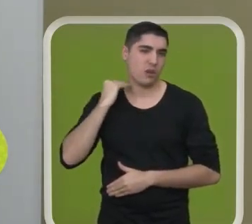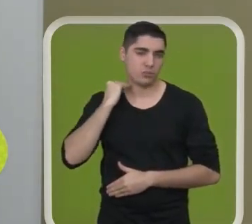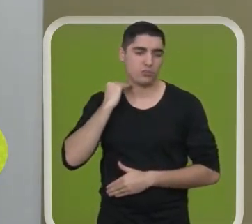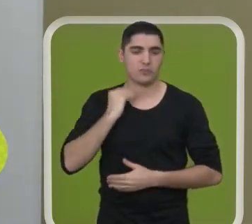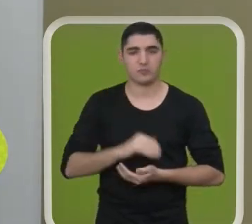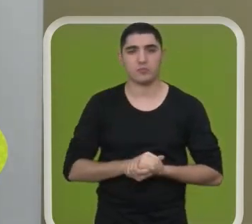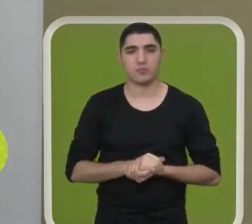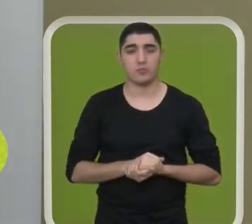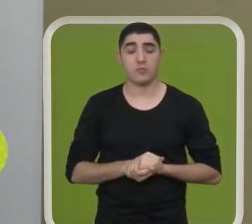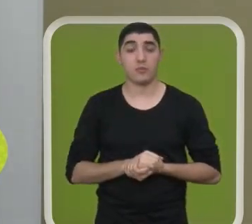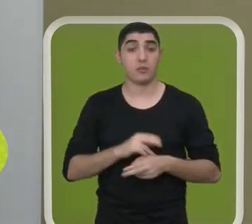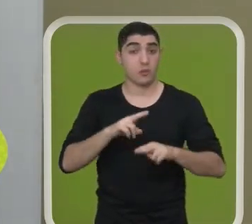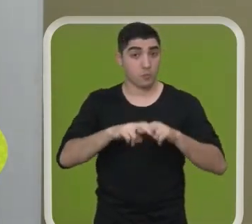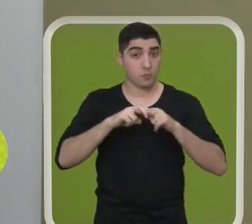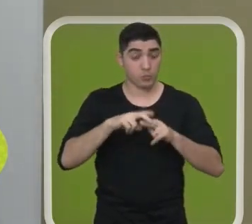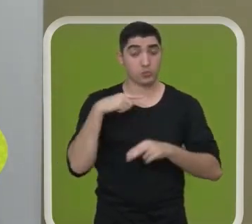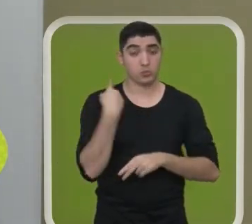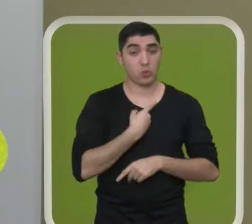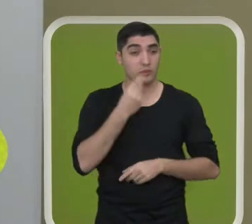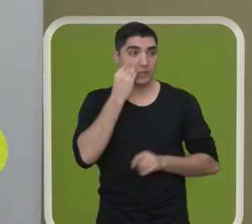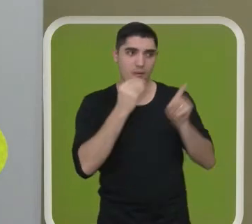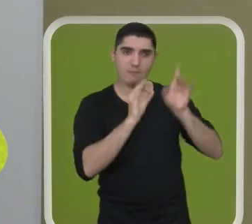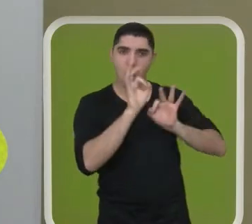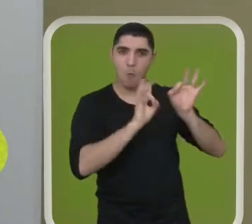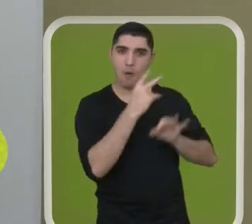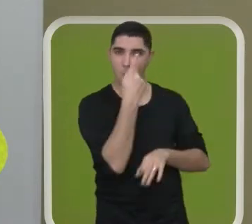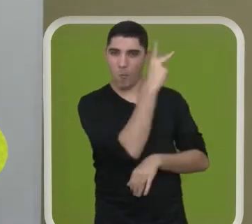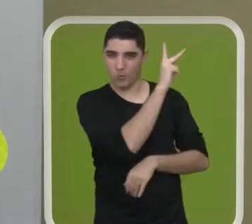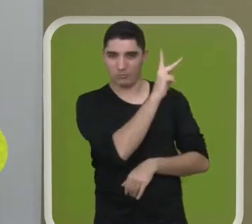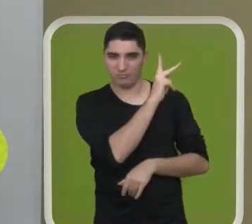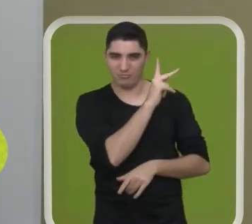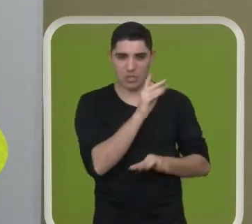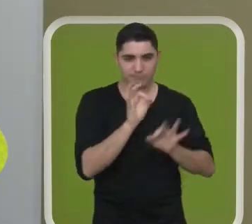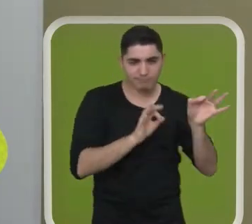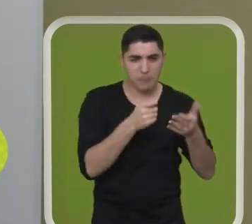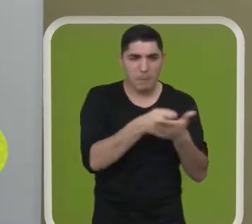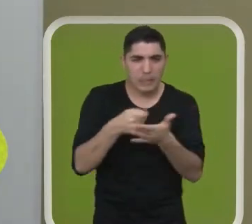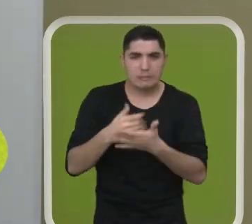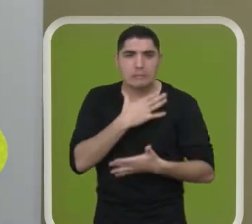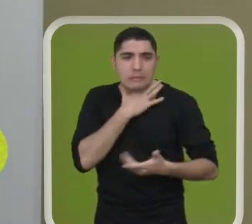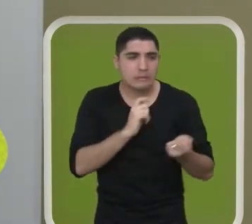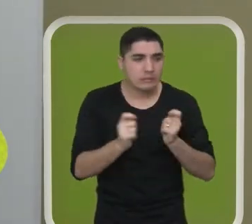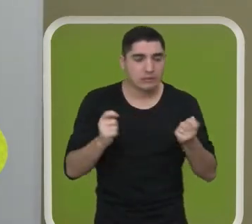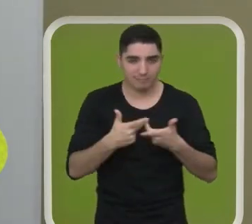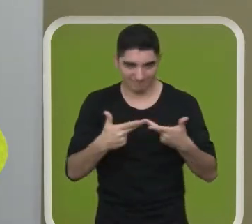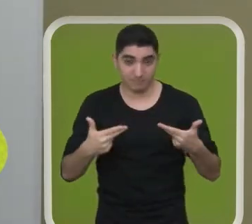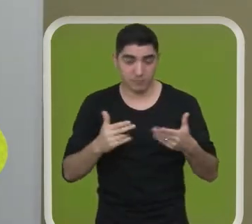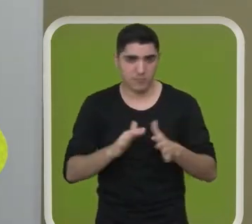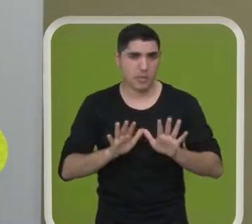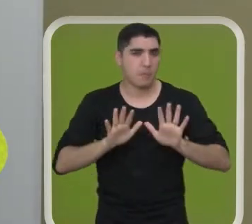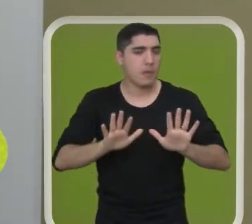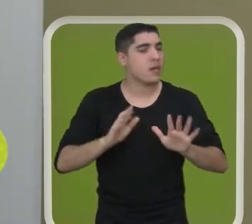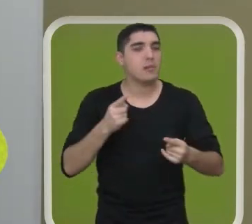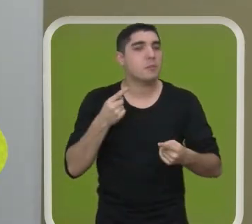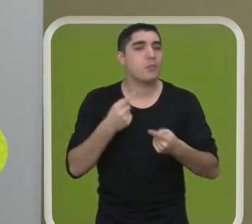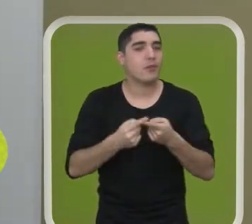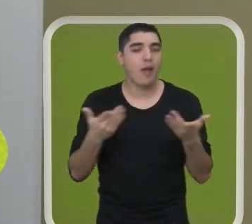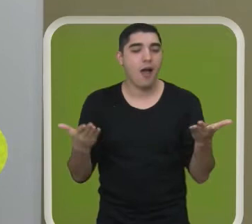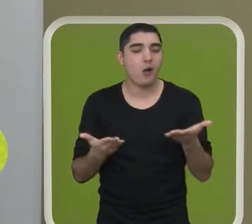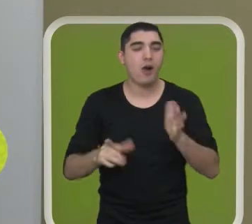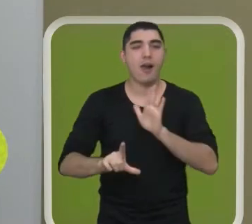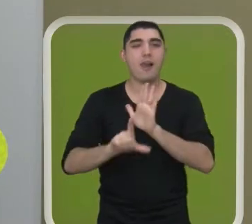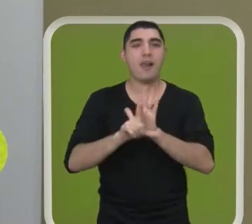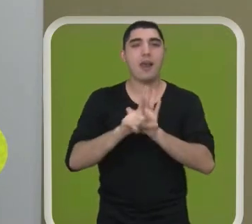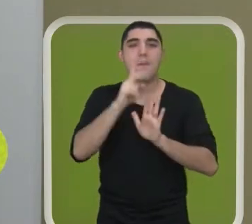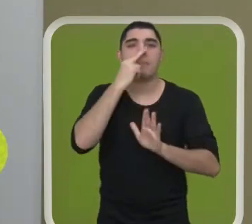na reorganização financeira deles lá. E aí, por que eu digo que a lei agora ela cai como uma